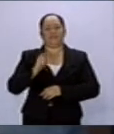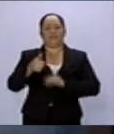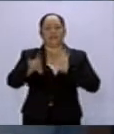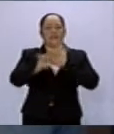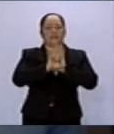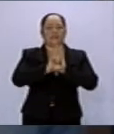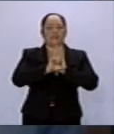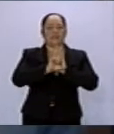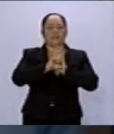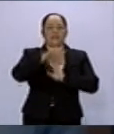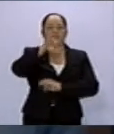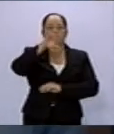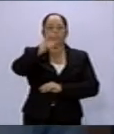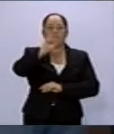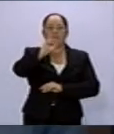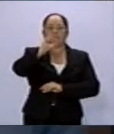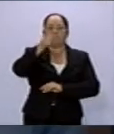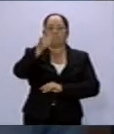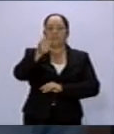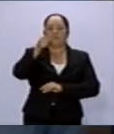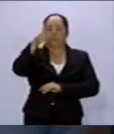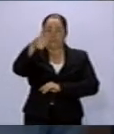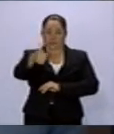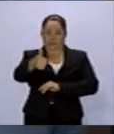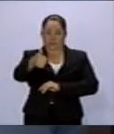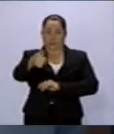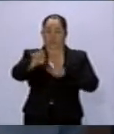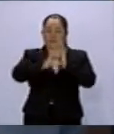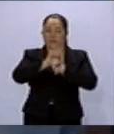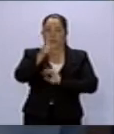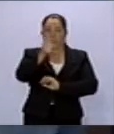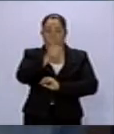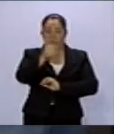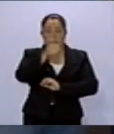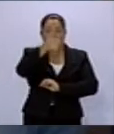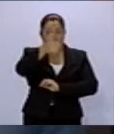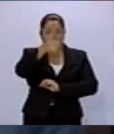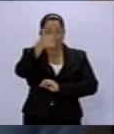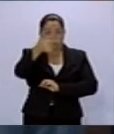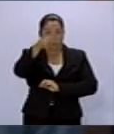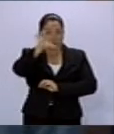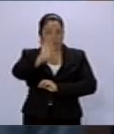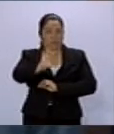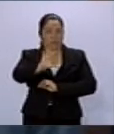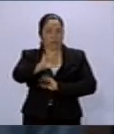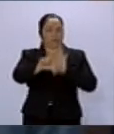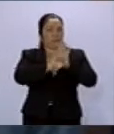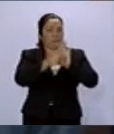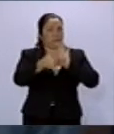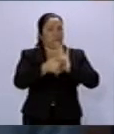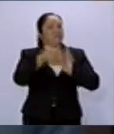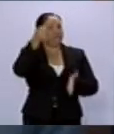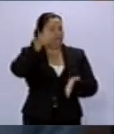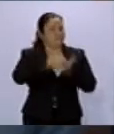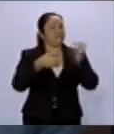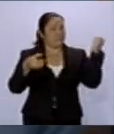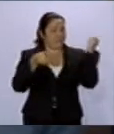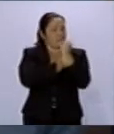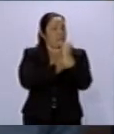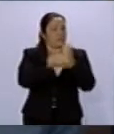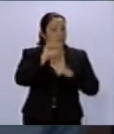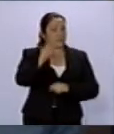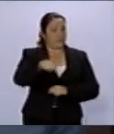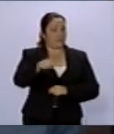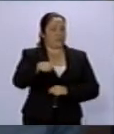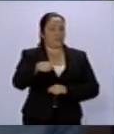vem Se somar a lei 69 32 e a Lei 11 129 que estabelecem já essas condicionantes e que possibilitam